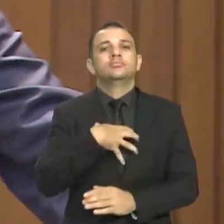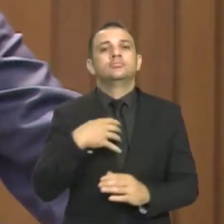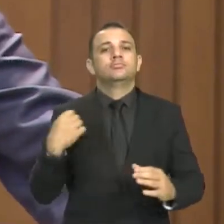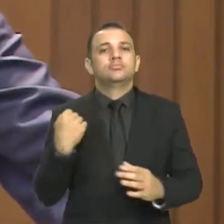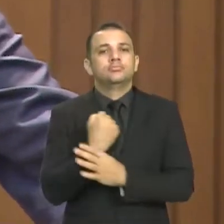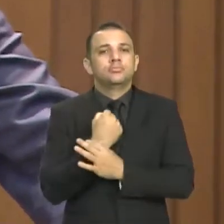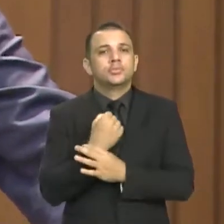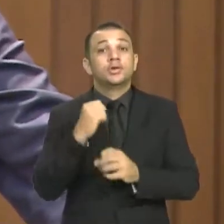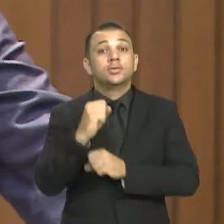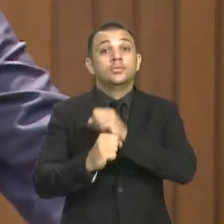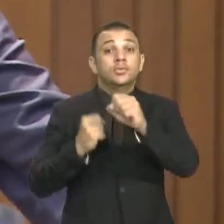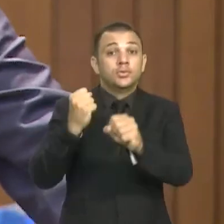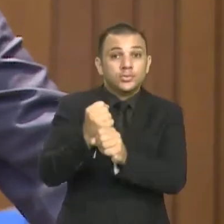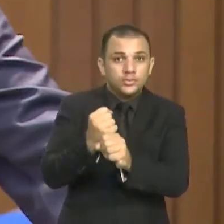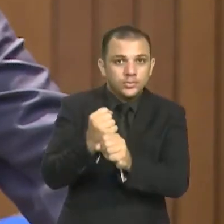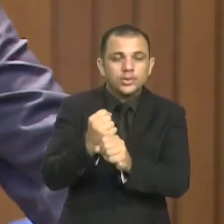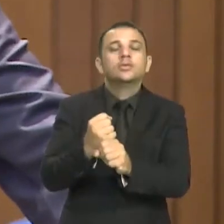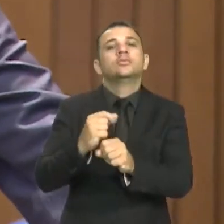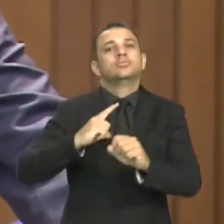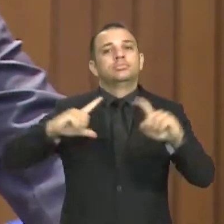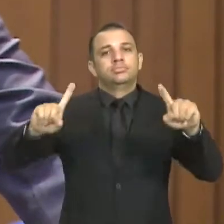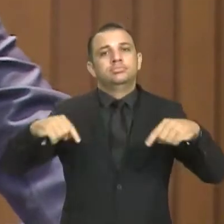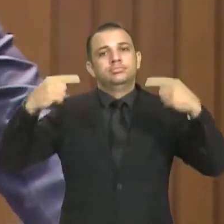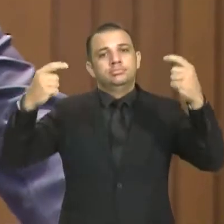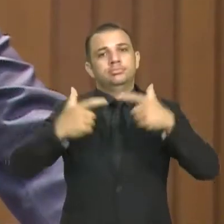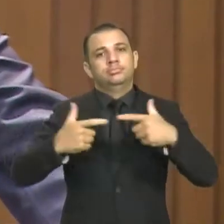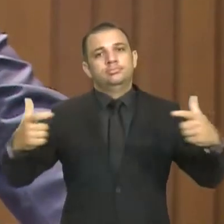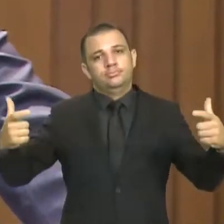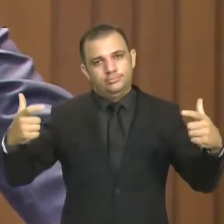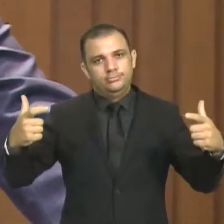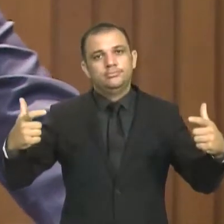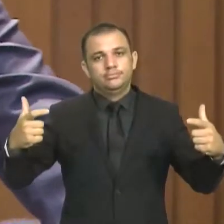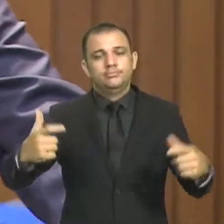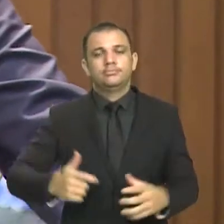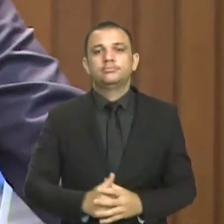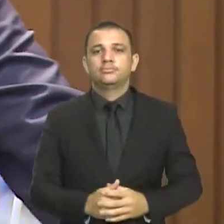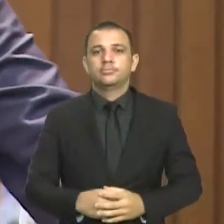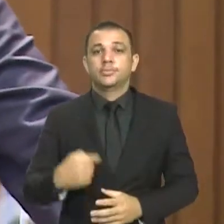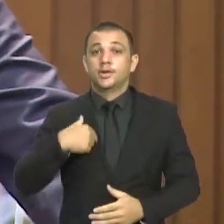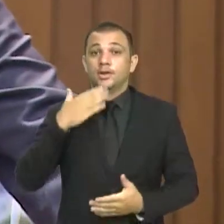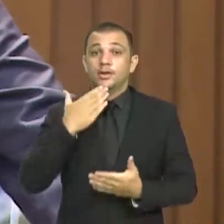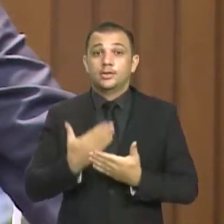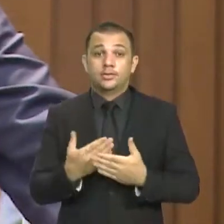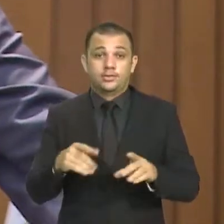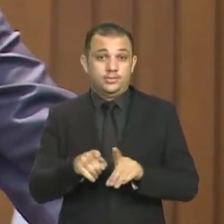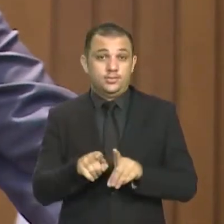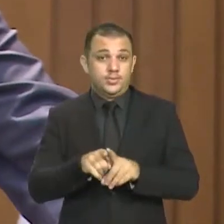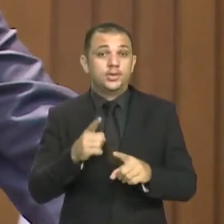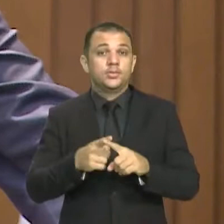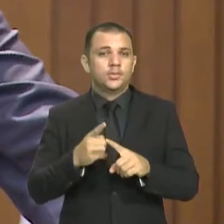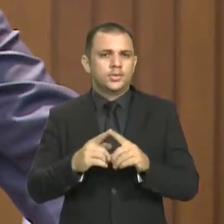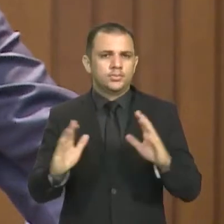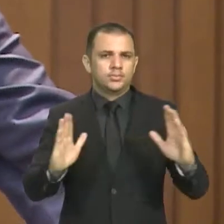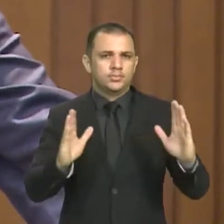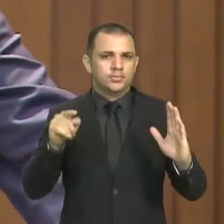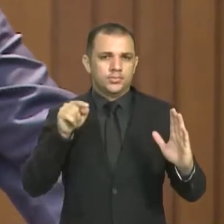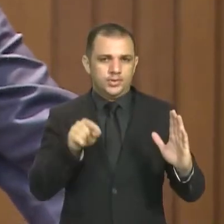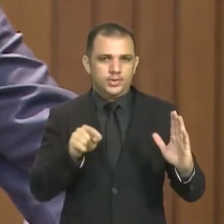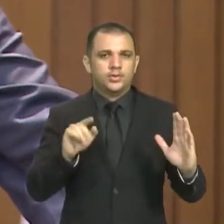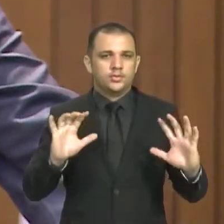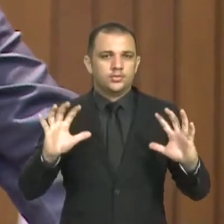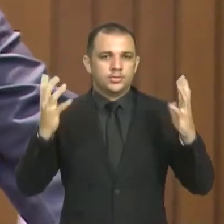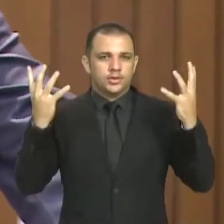maior. E me admirei bastante que nesses dias, deputado Arnaldo, a cidade de Montes Altos, que é